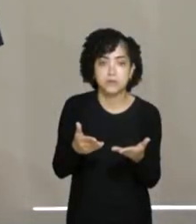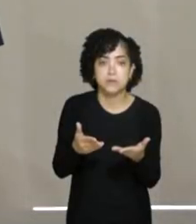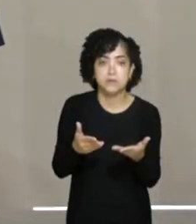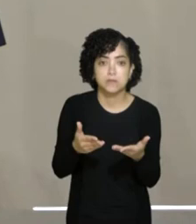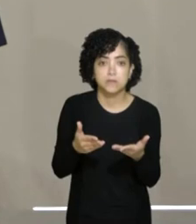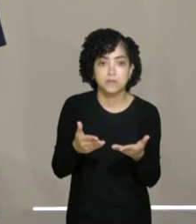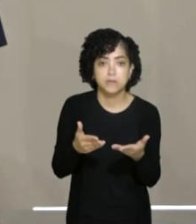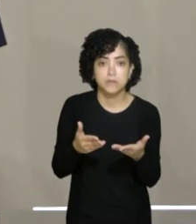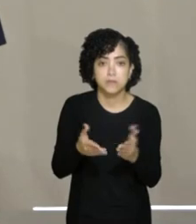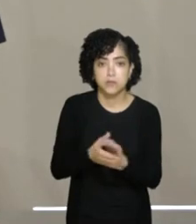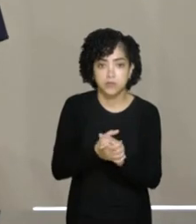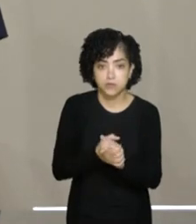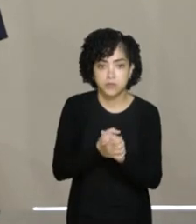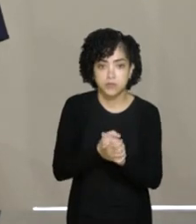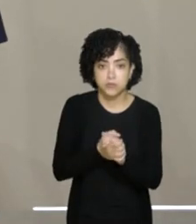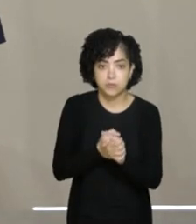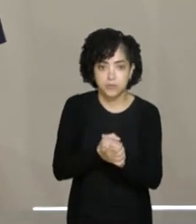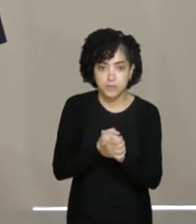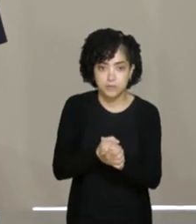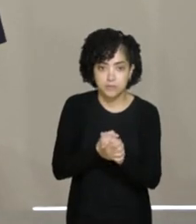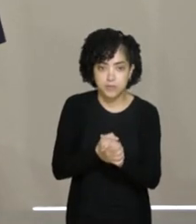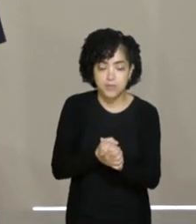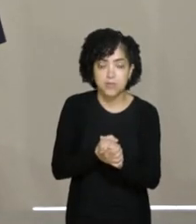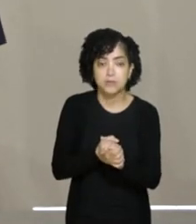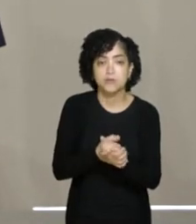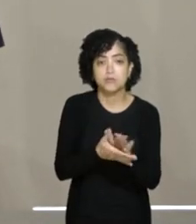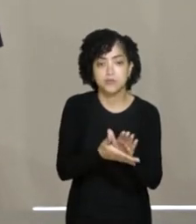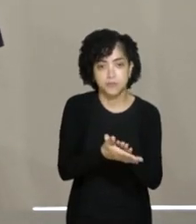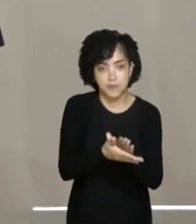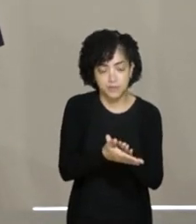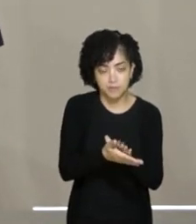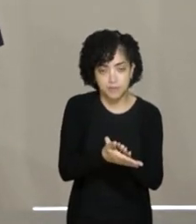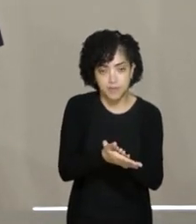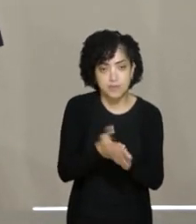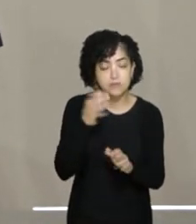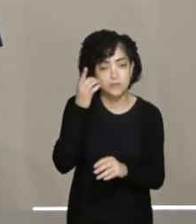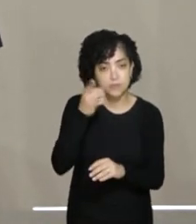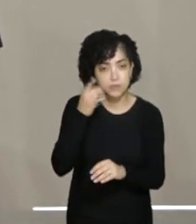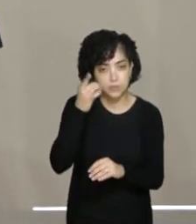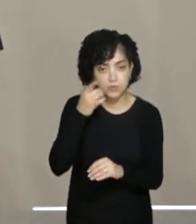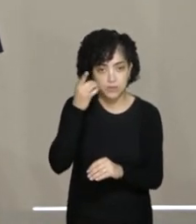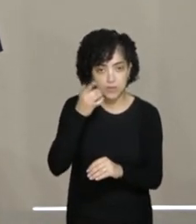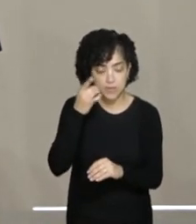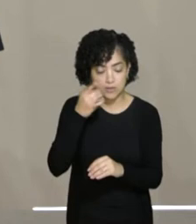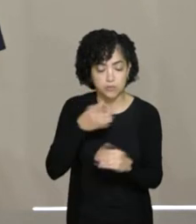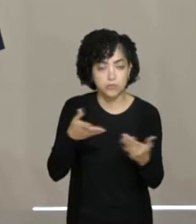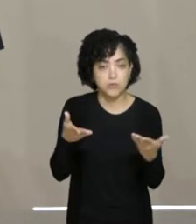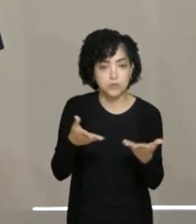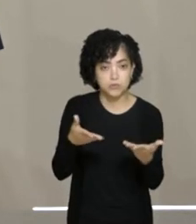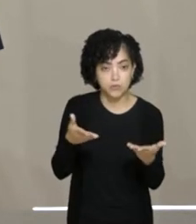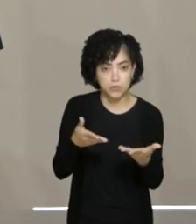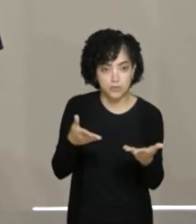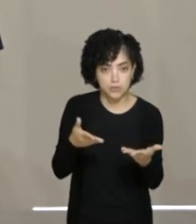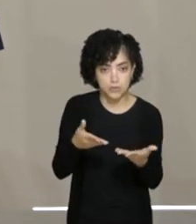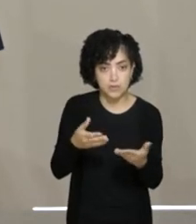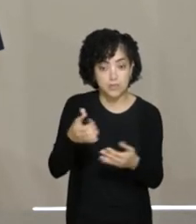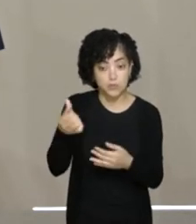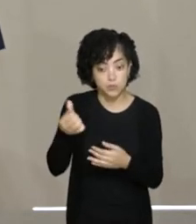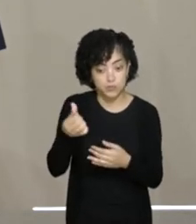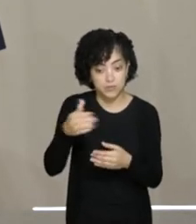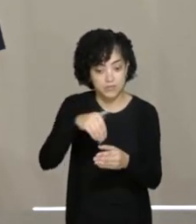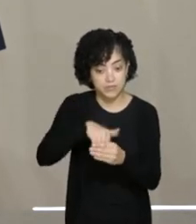nossos cumprimentos, nossos parabéns, deputado Pepe. Estou aqui no sexto mandato